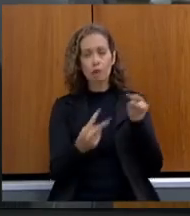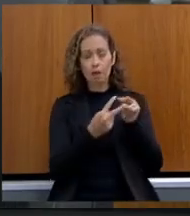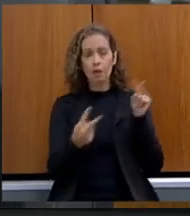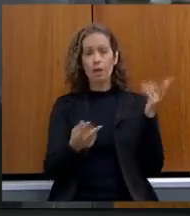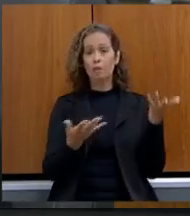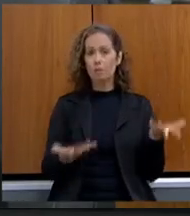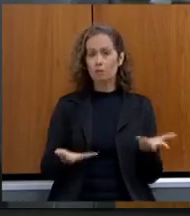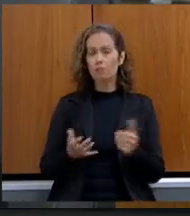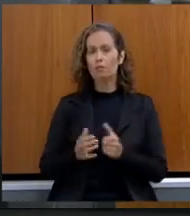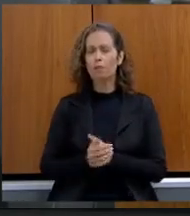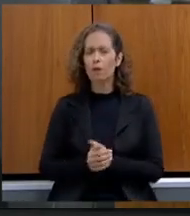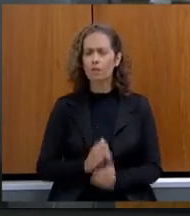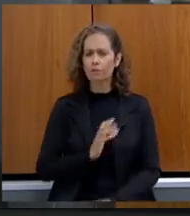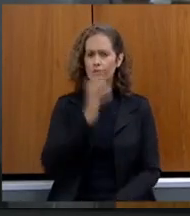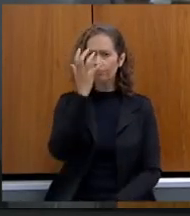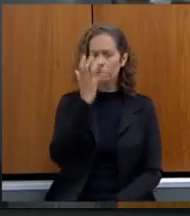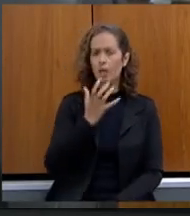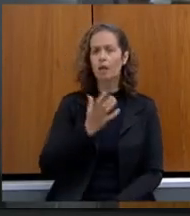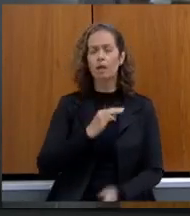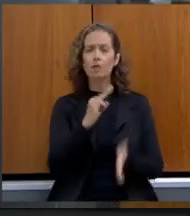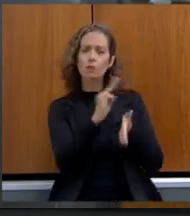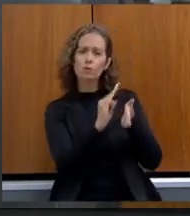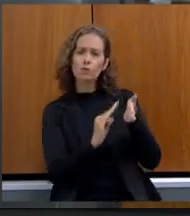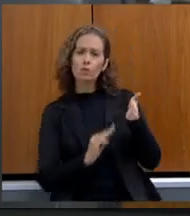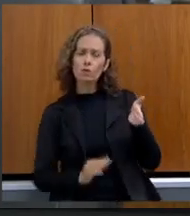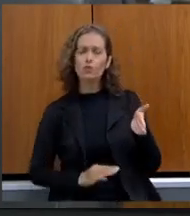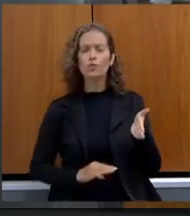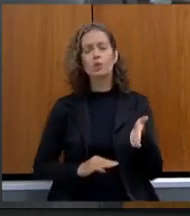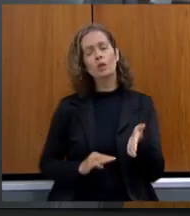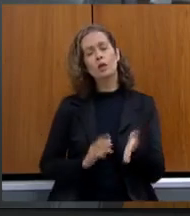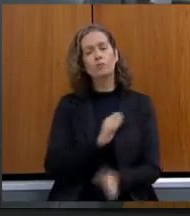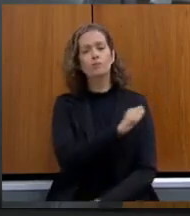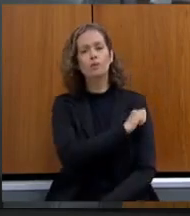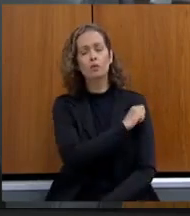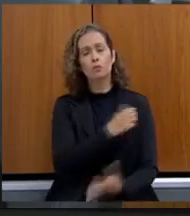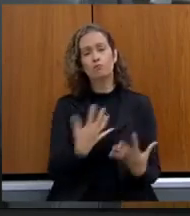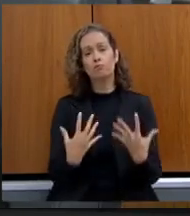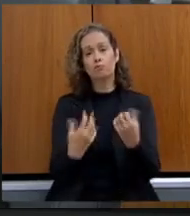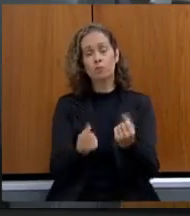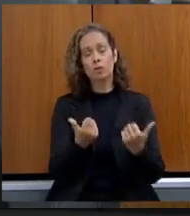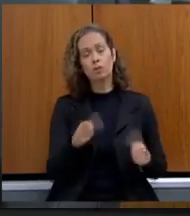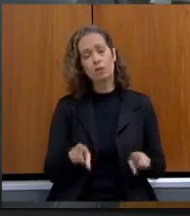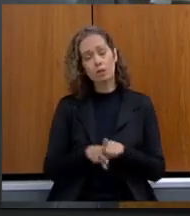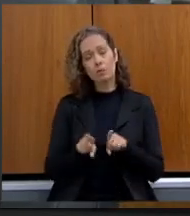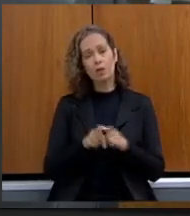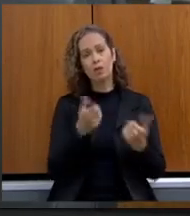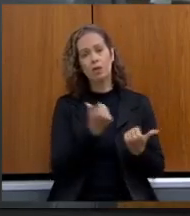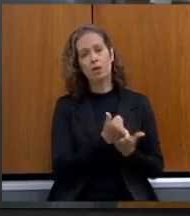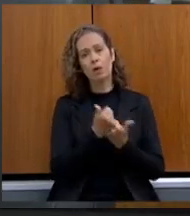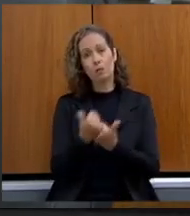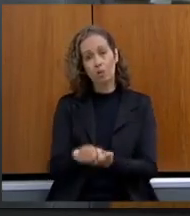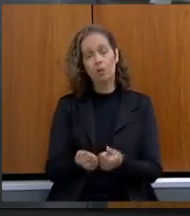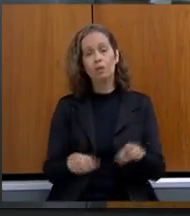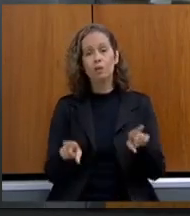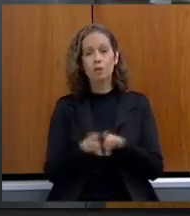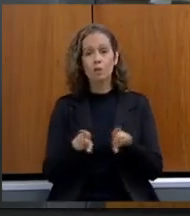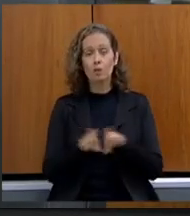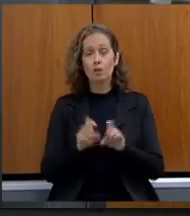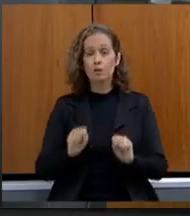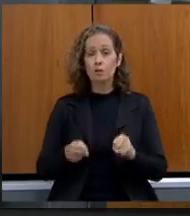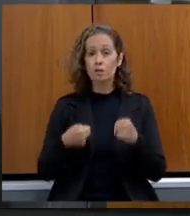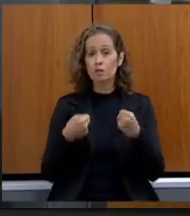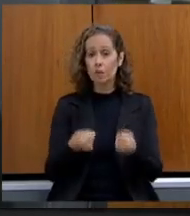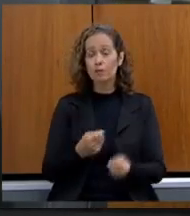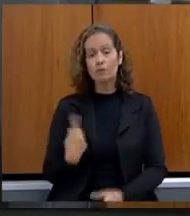forma célere o material EA metodologia toda Os estudantes tenham desse apoio né inclusive não fortalecimento de algo que a gente